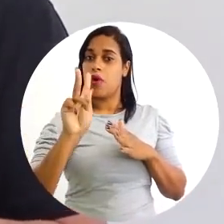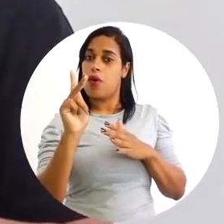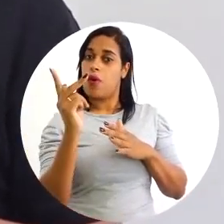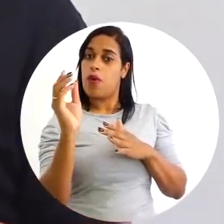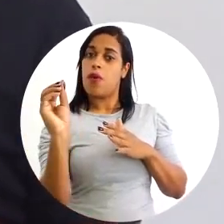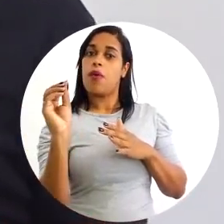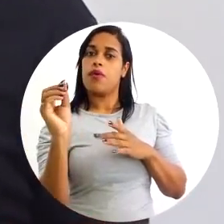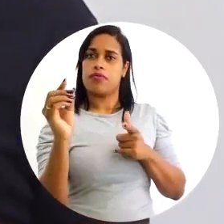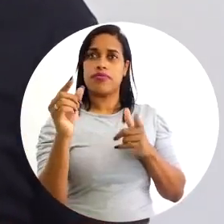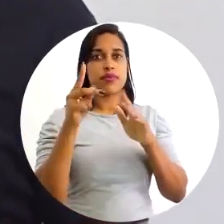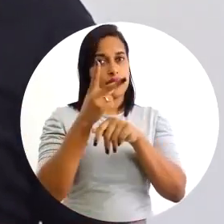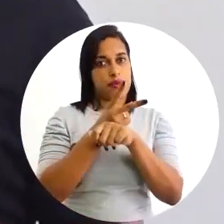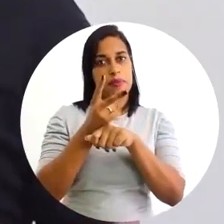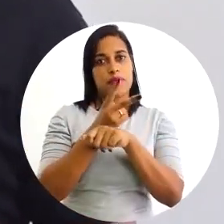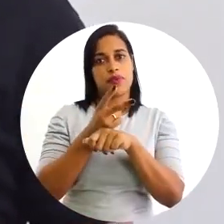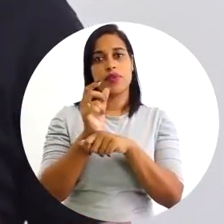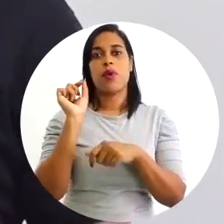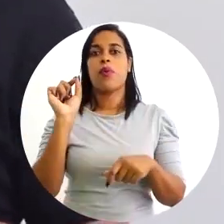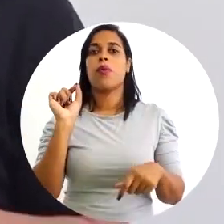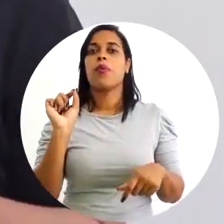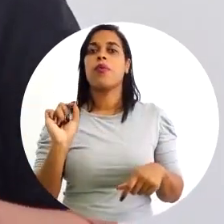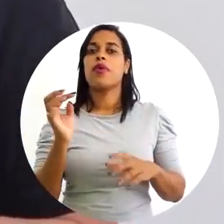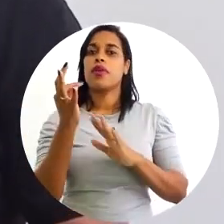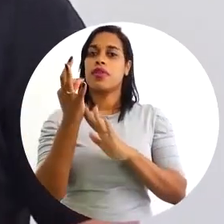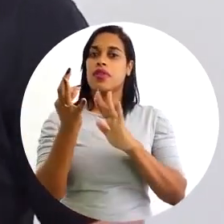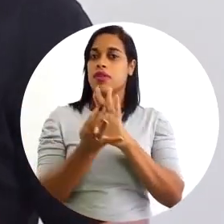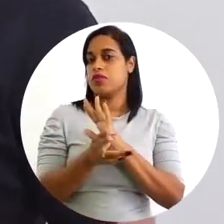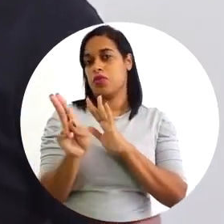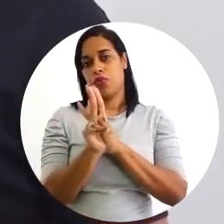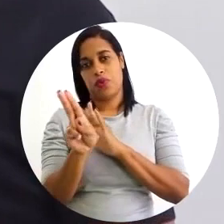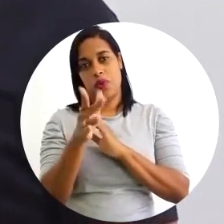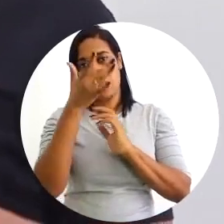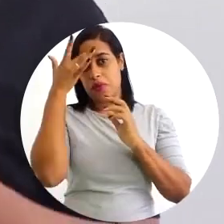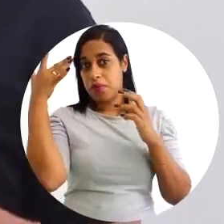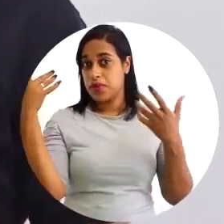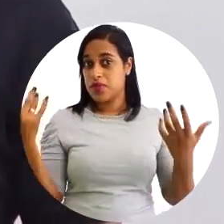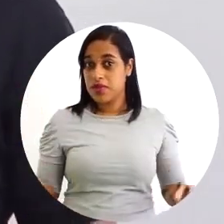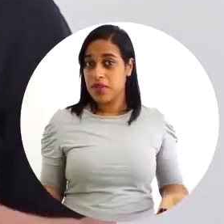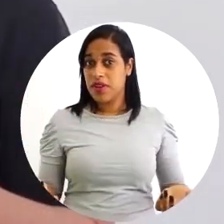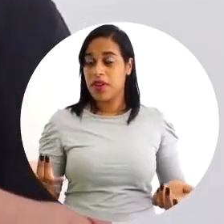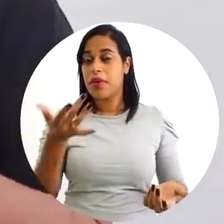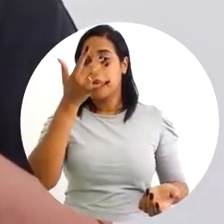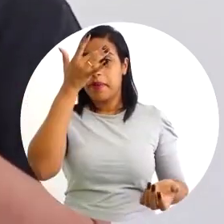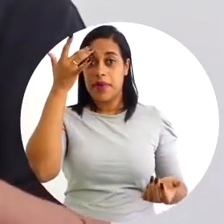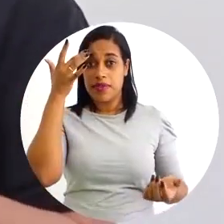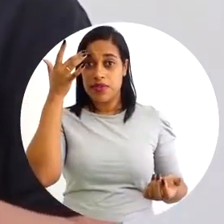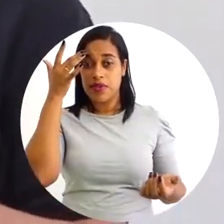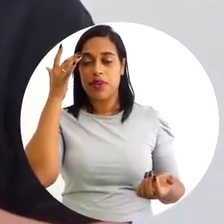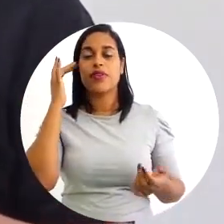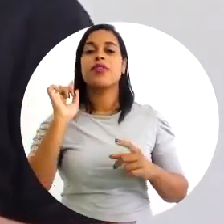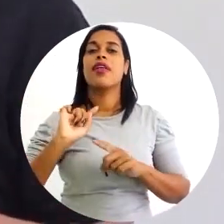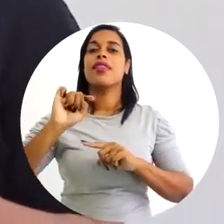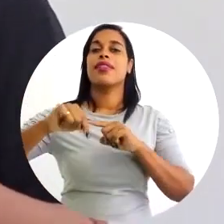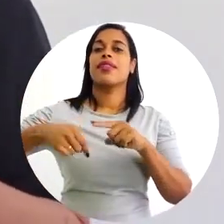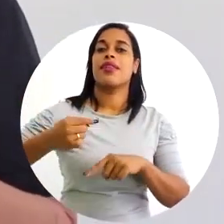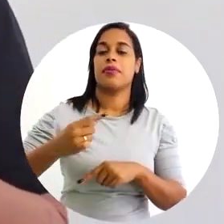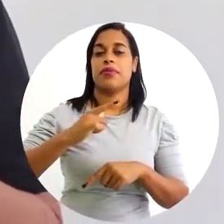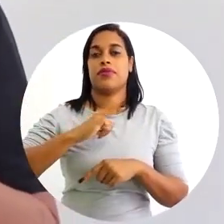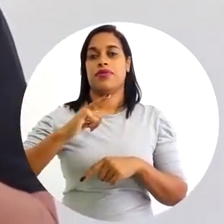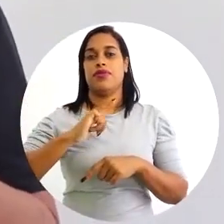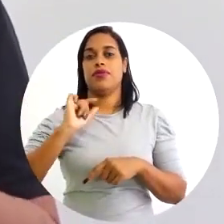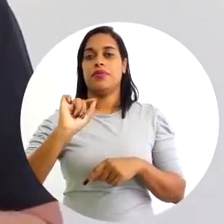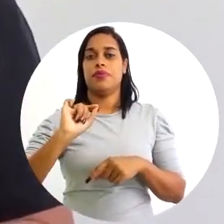who, você vai procurar o que no texto? O nome de uma pessoa. Pessoas. Depois nós temos